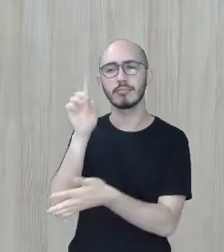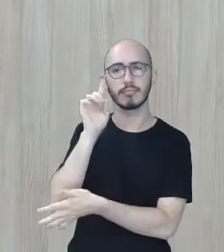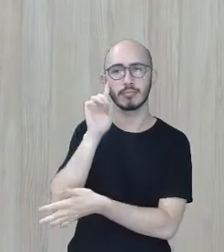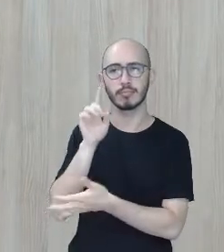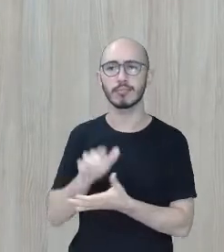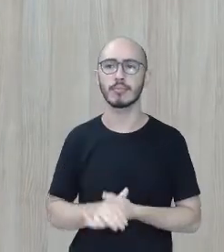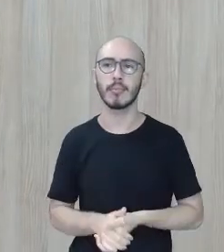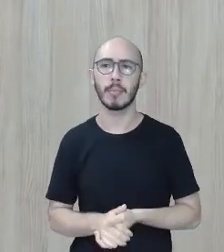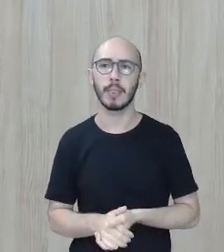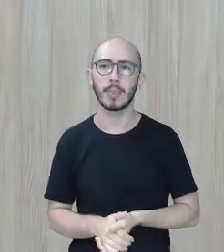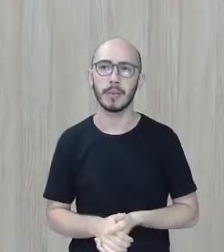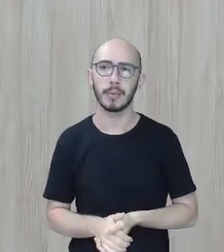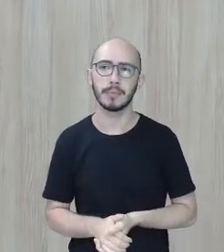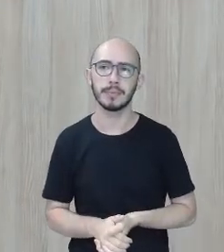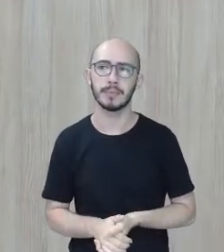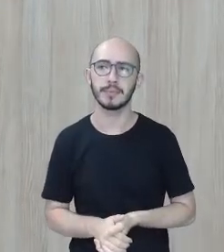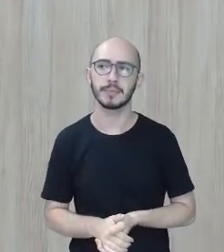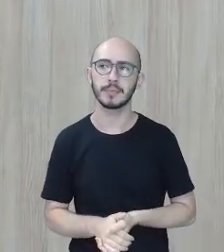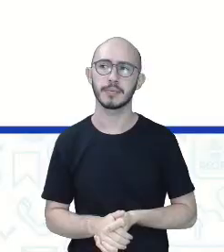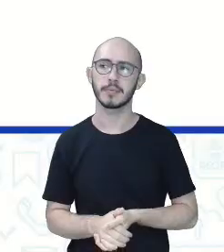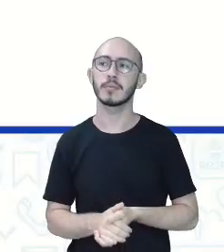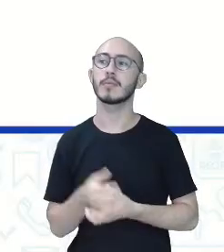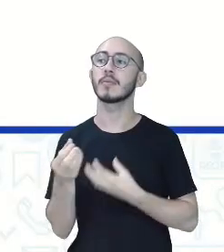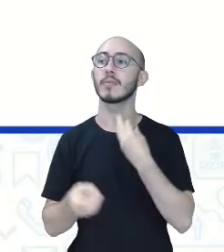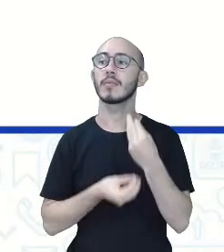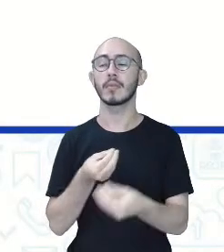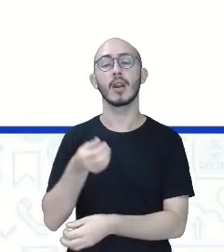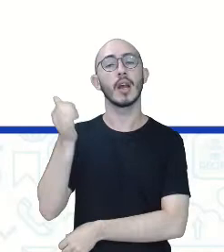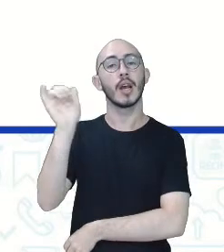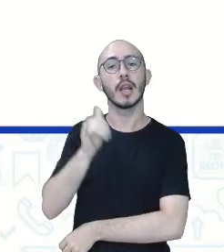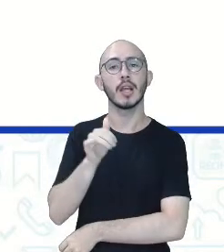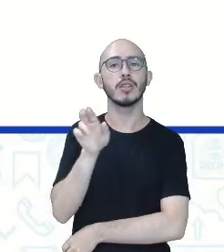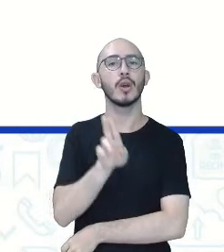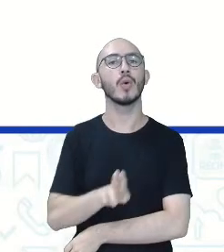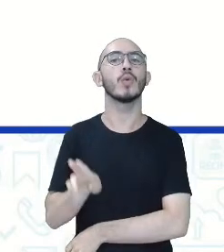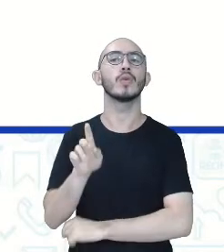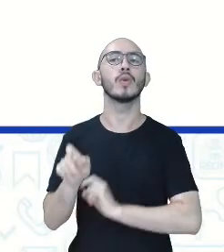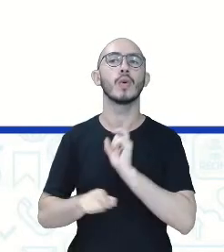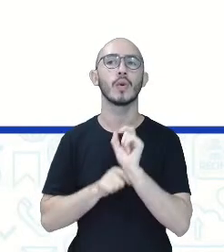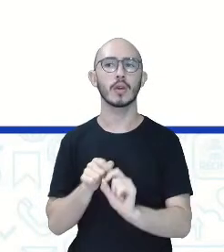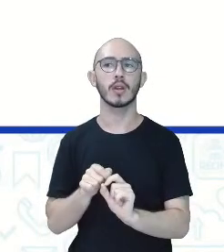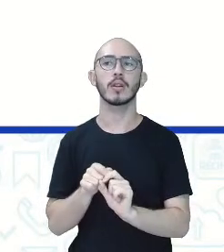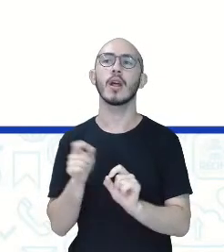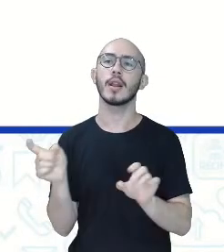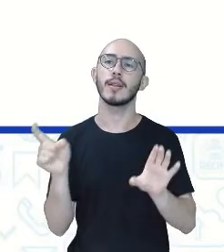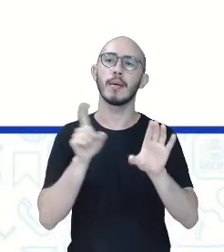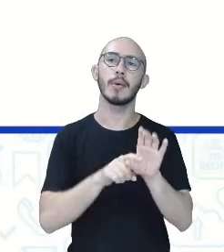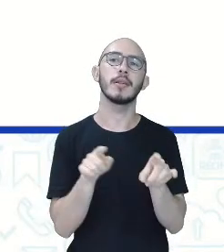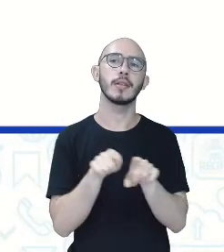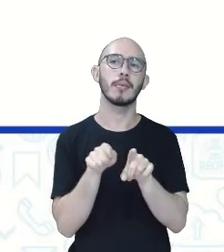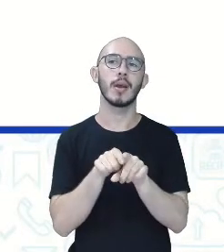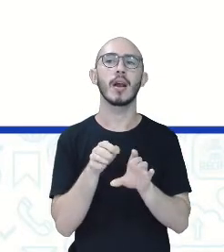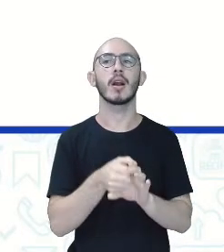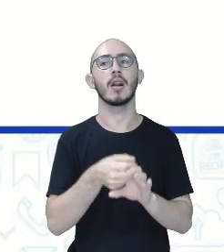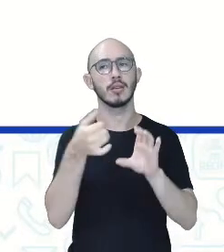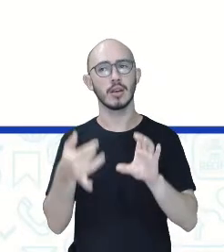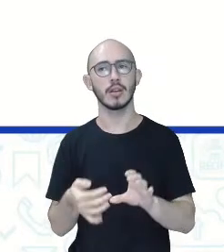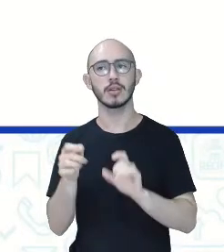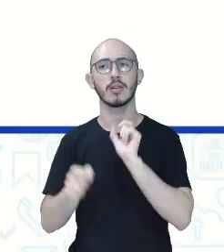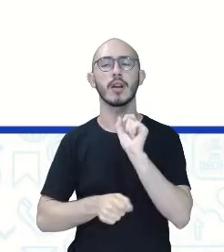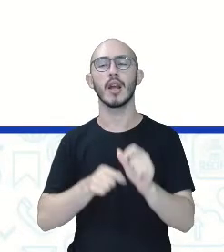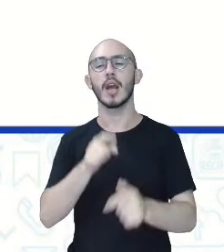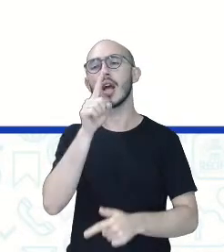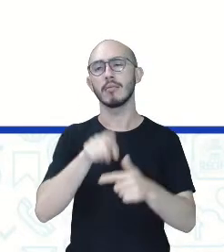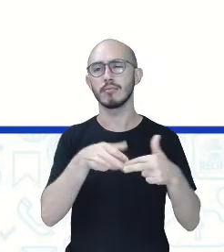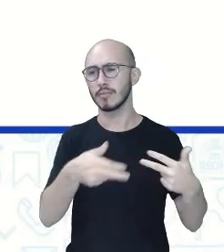diárias. E o consumo de energia elétrica, ele depende também de uma característica dos